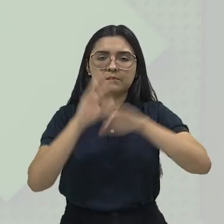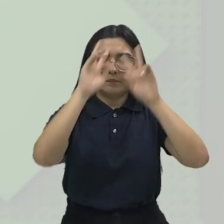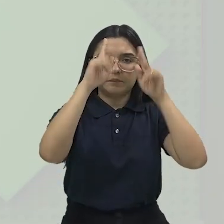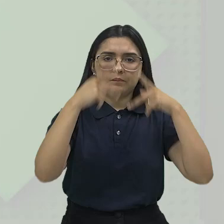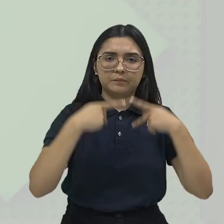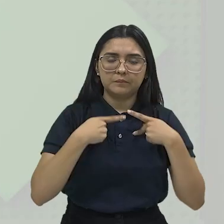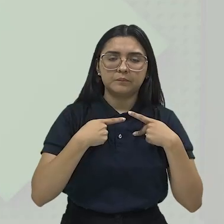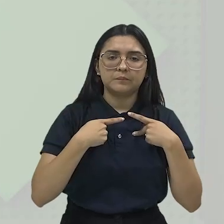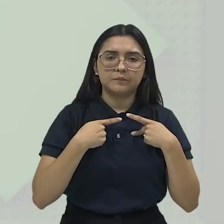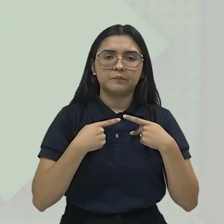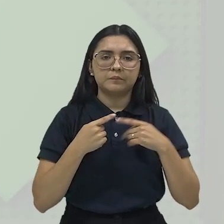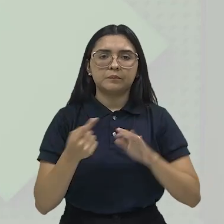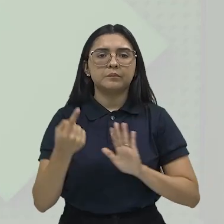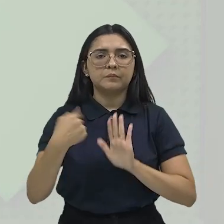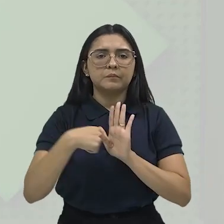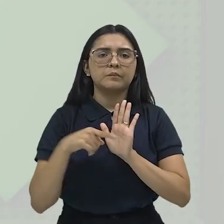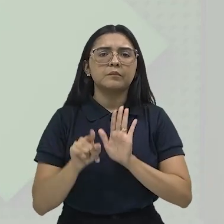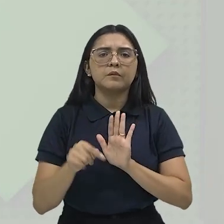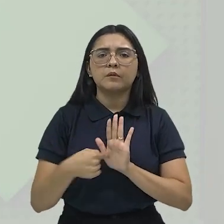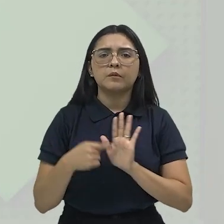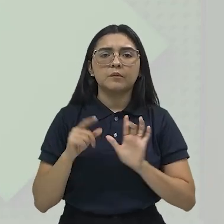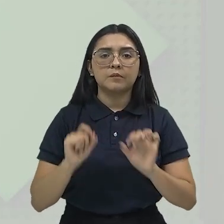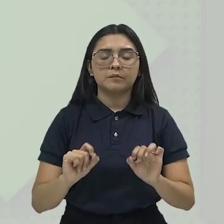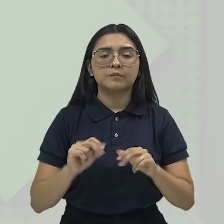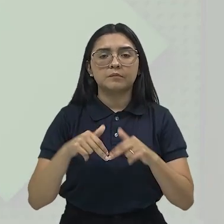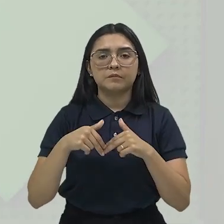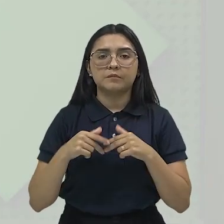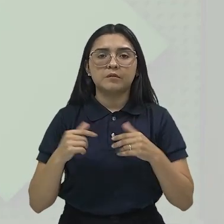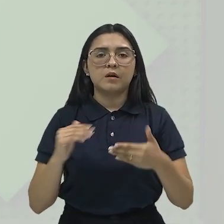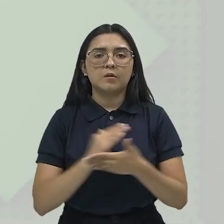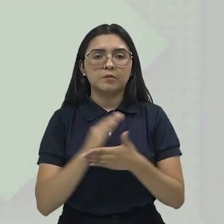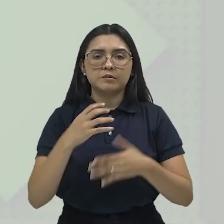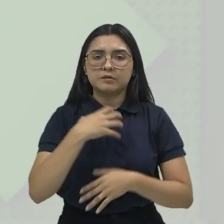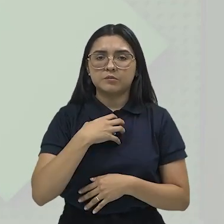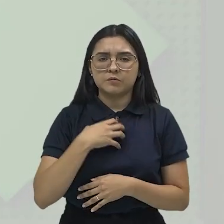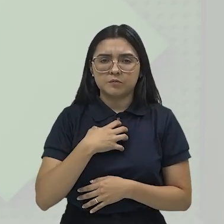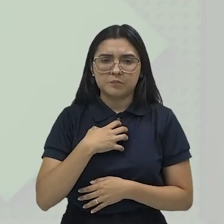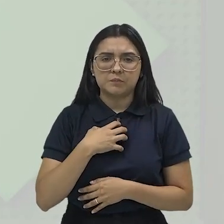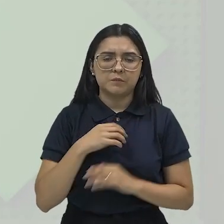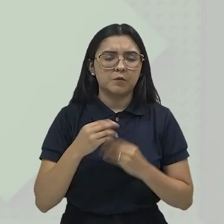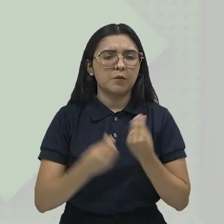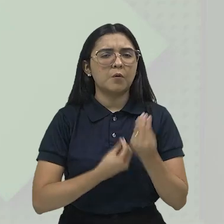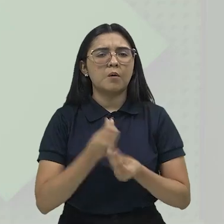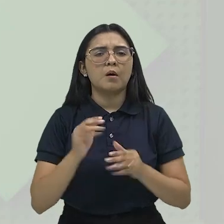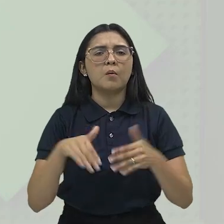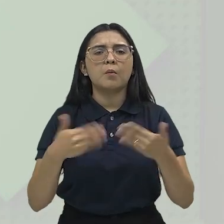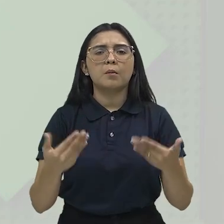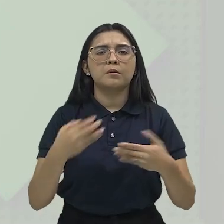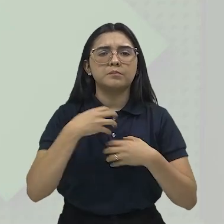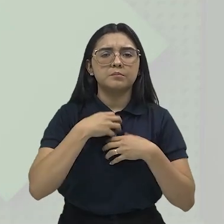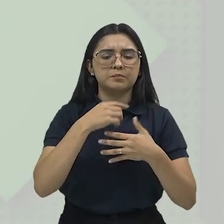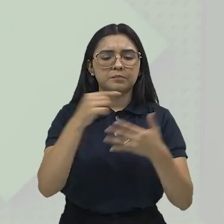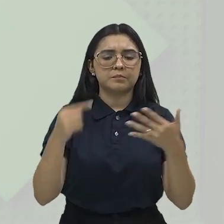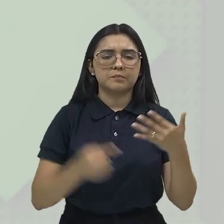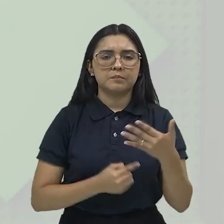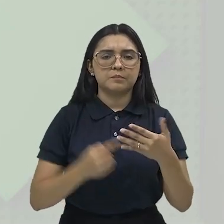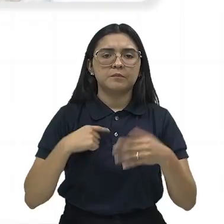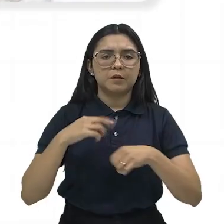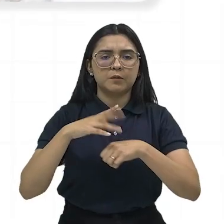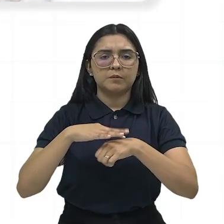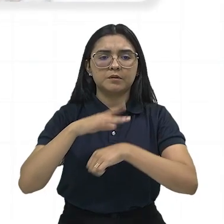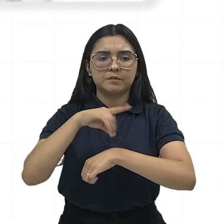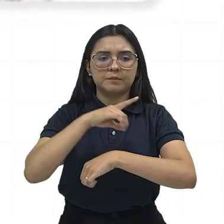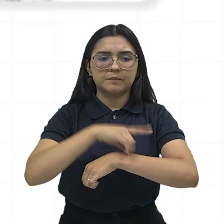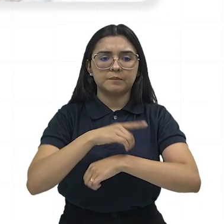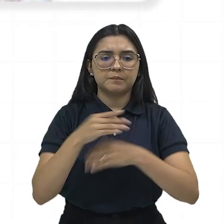sistema imunológico, ele vai causar ali alguns sintomas, tá? Então, como seriam esses sintomas da dengue? Observe